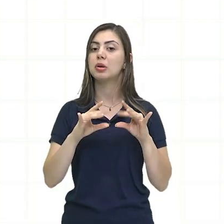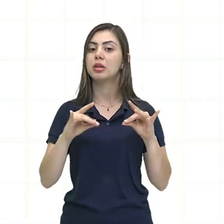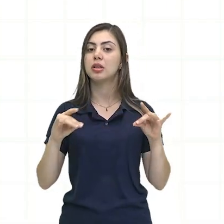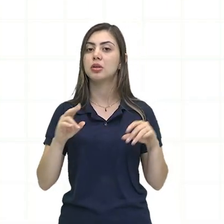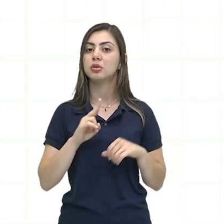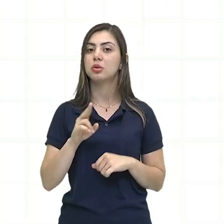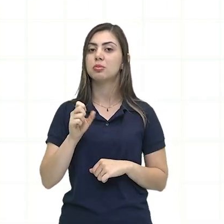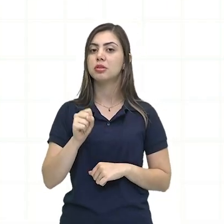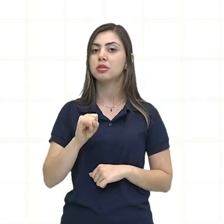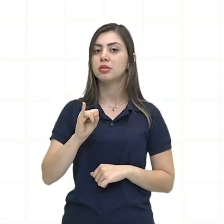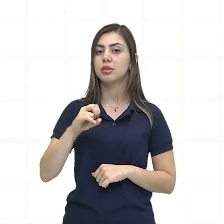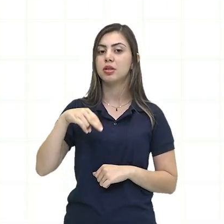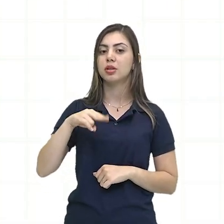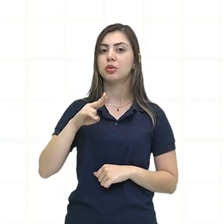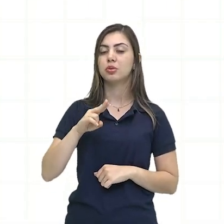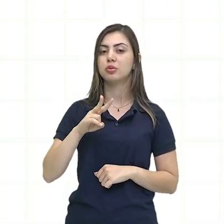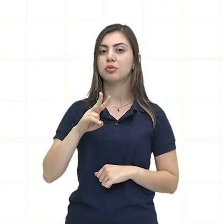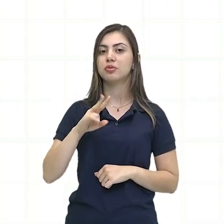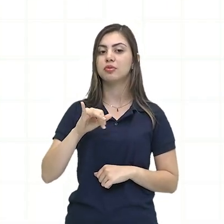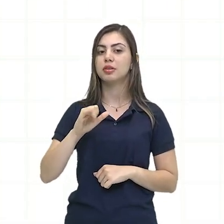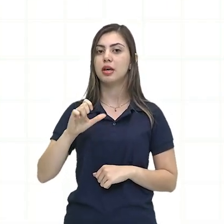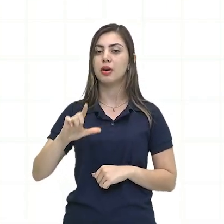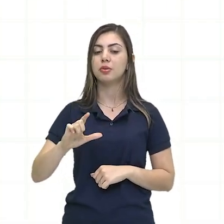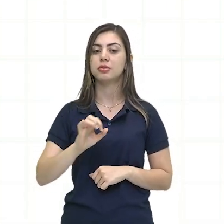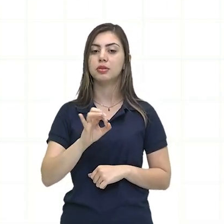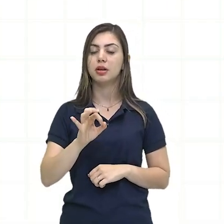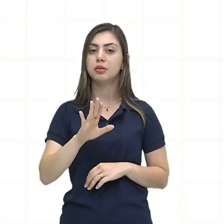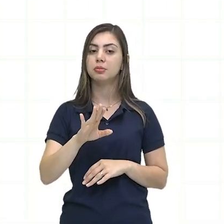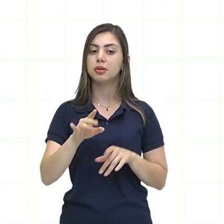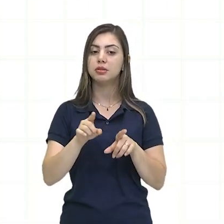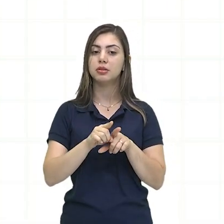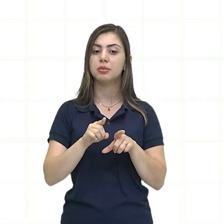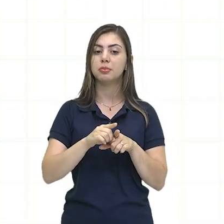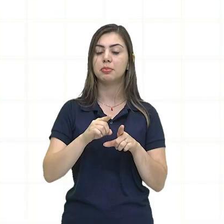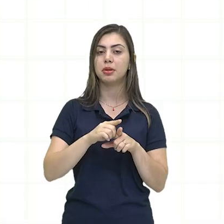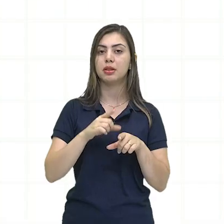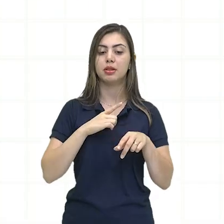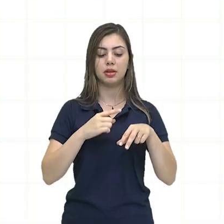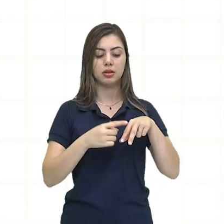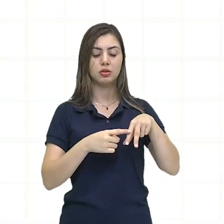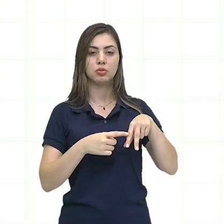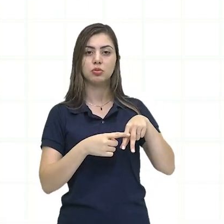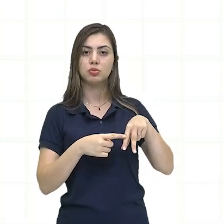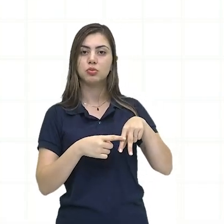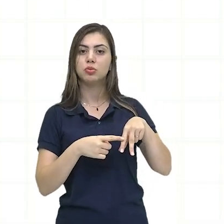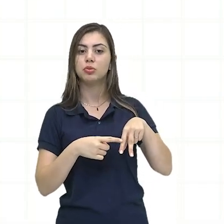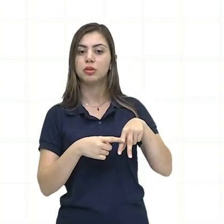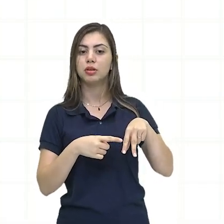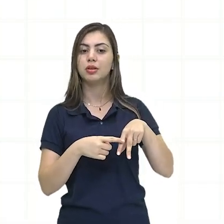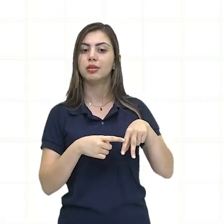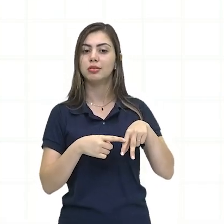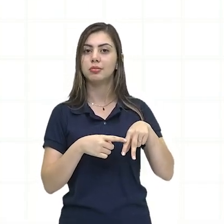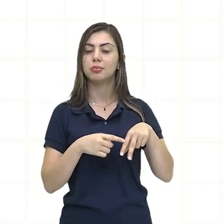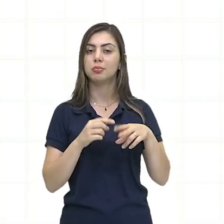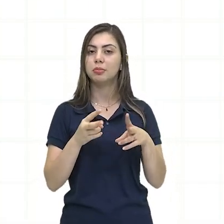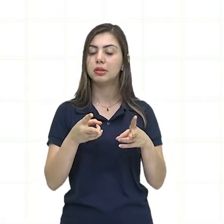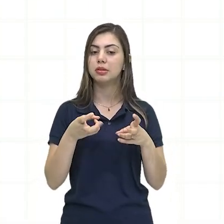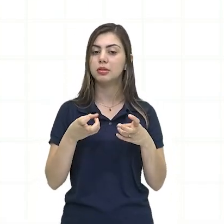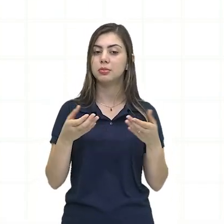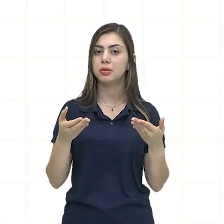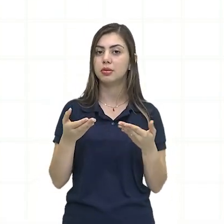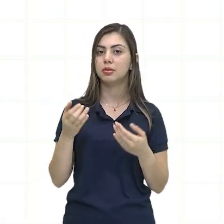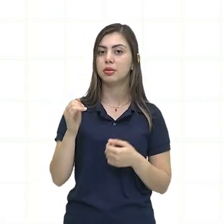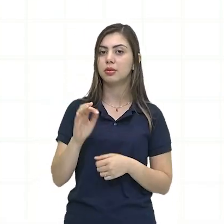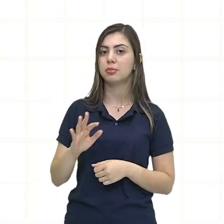sinovial, certo? E no joelho também nós vamos ter, observem aqui,